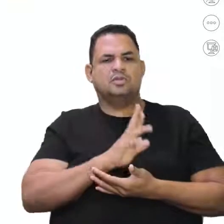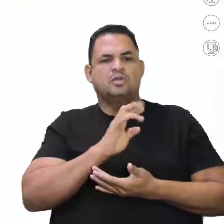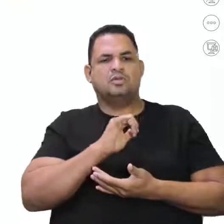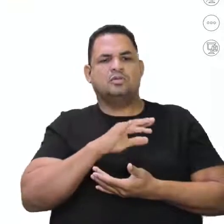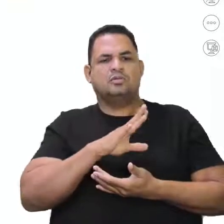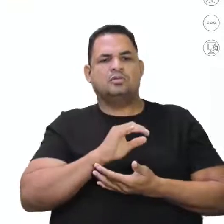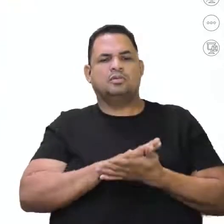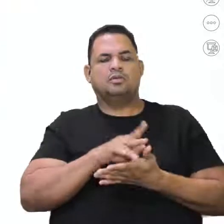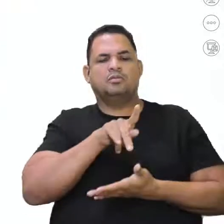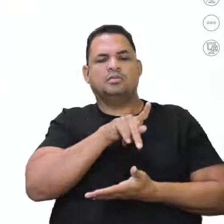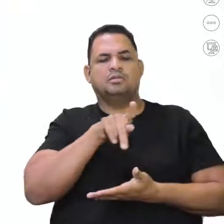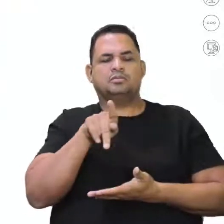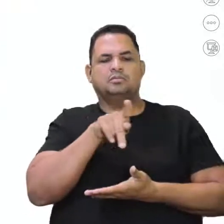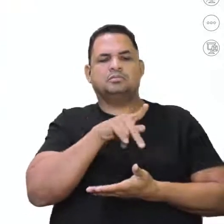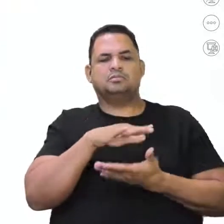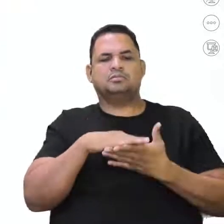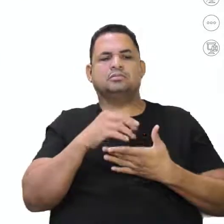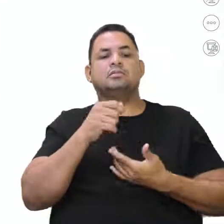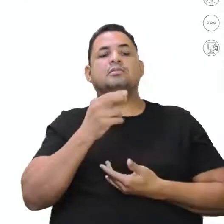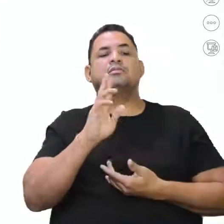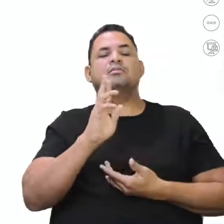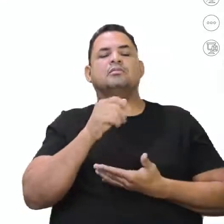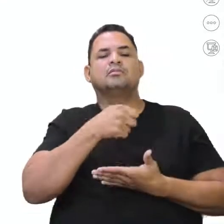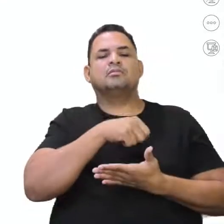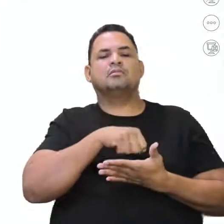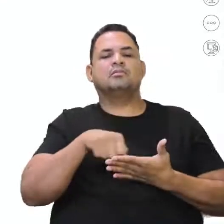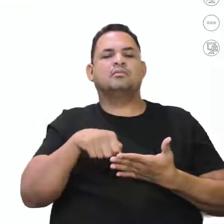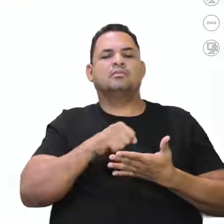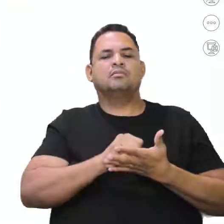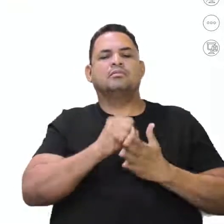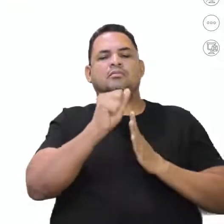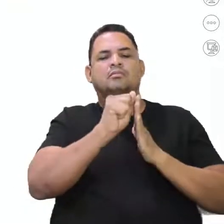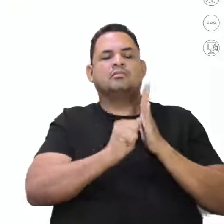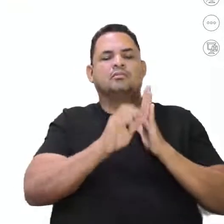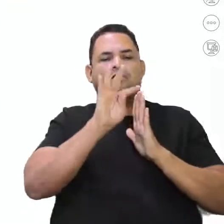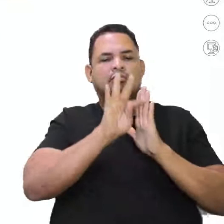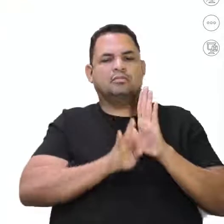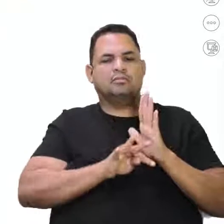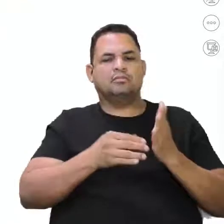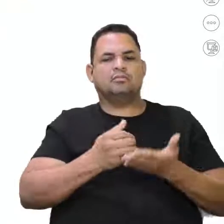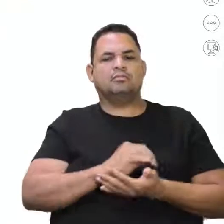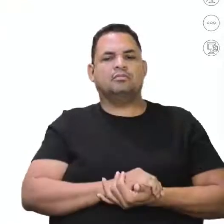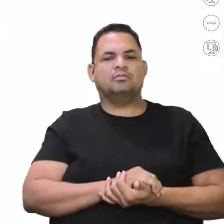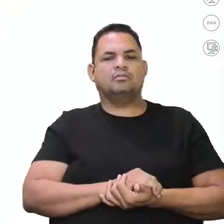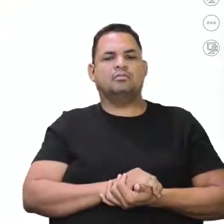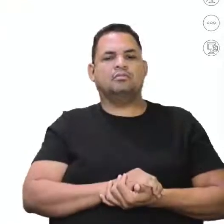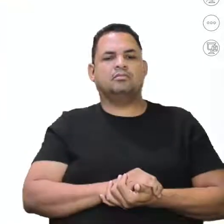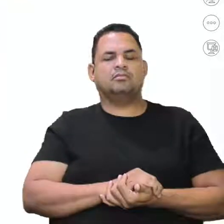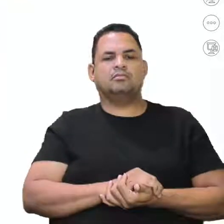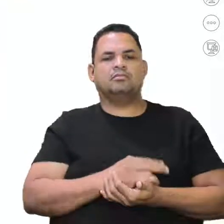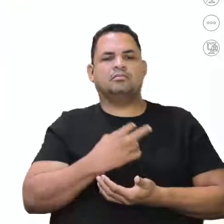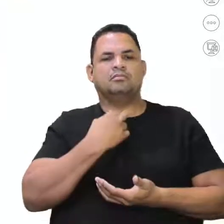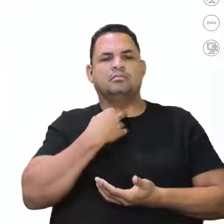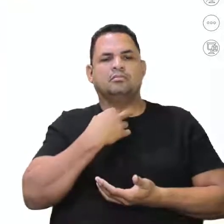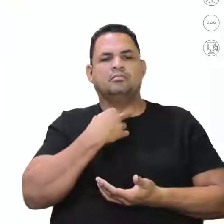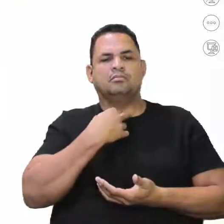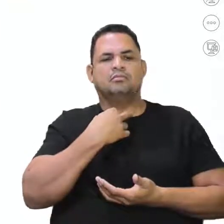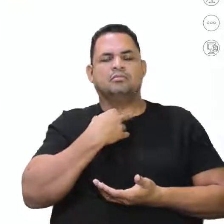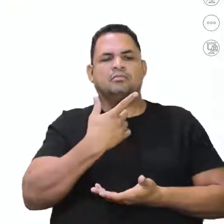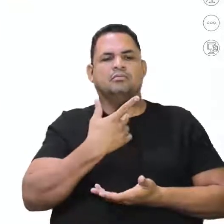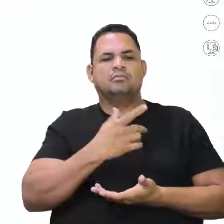ele é um professor, eu sei que quem escreveu aquele artigo, aquele texto, foi um professor, então não pode